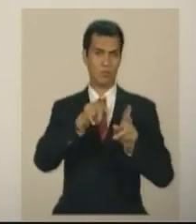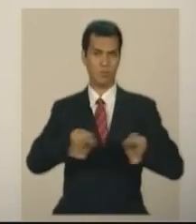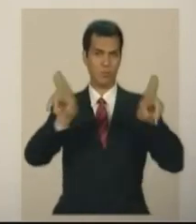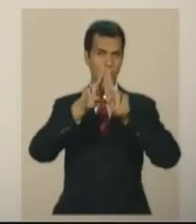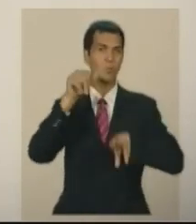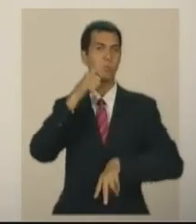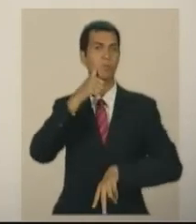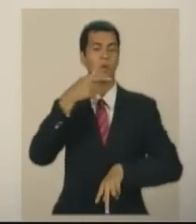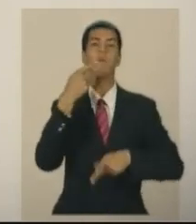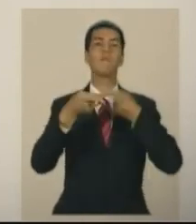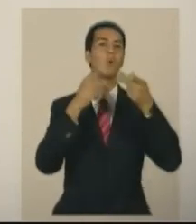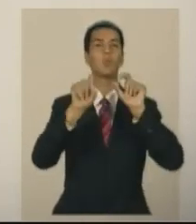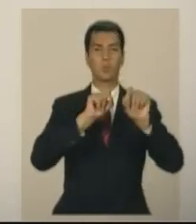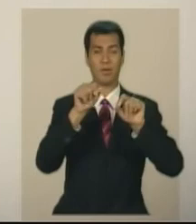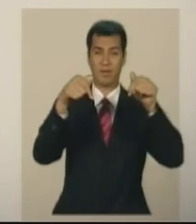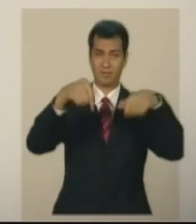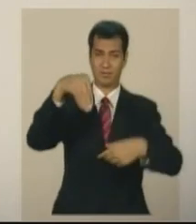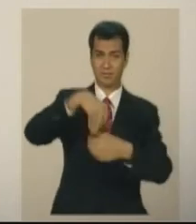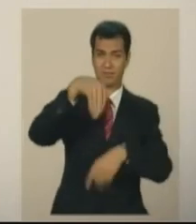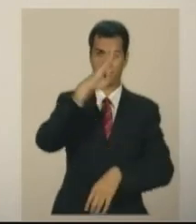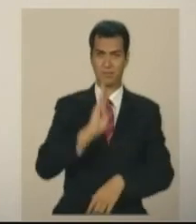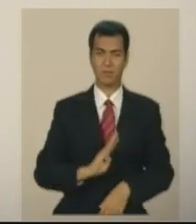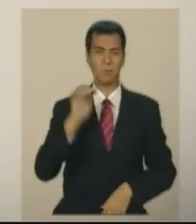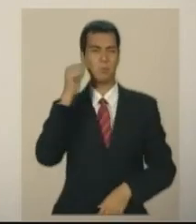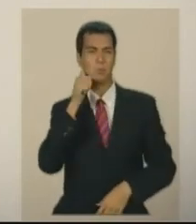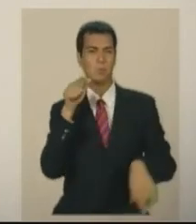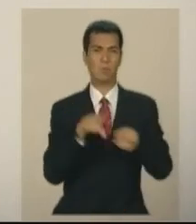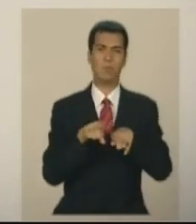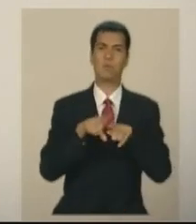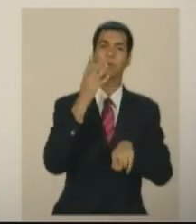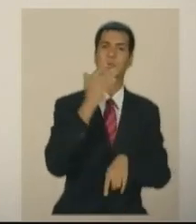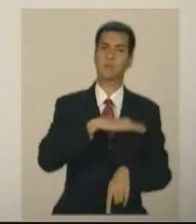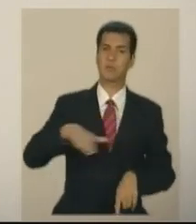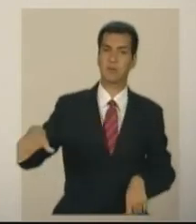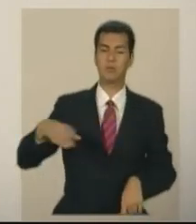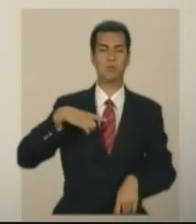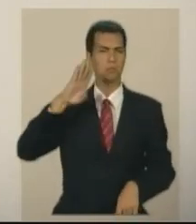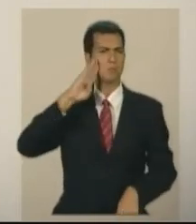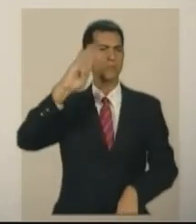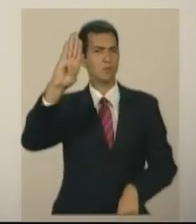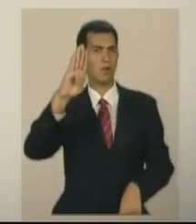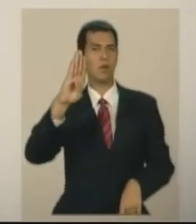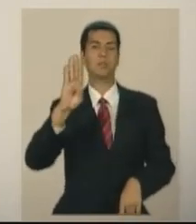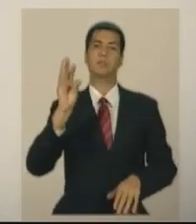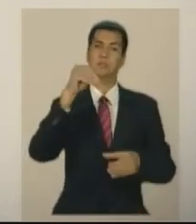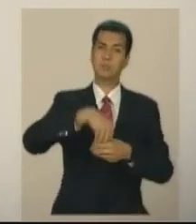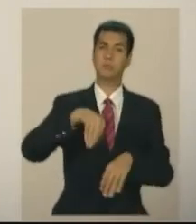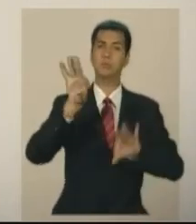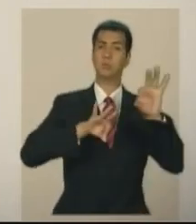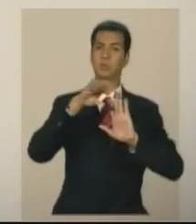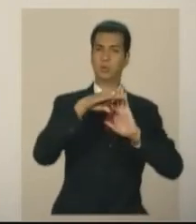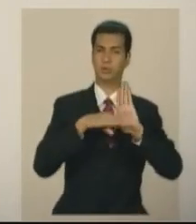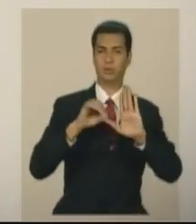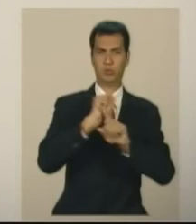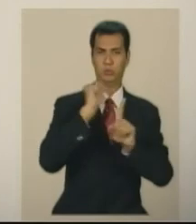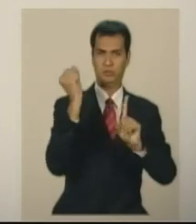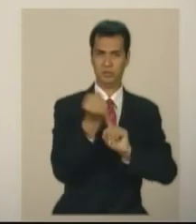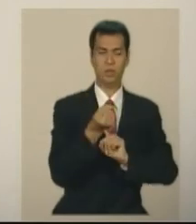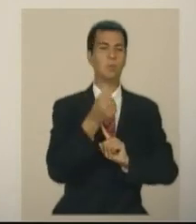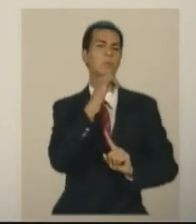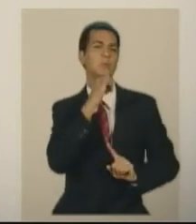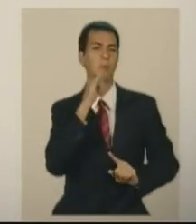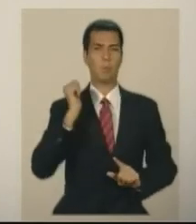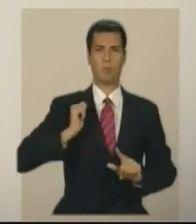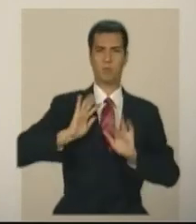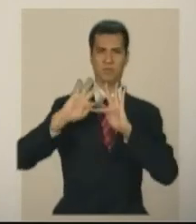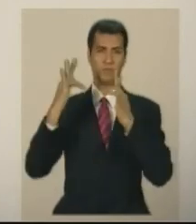são prioridade em programas sociais como o bolsa família e que as mulheres recebiam a